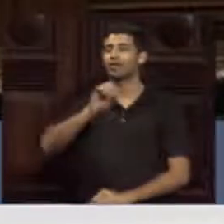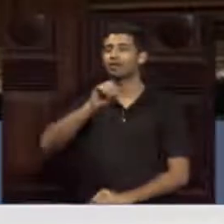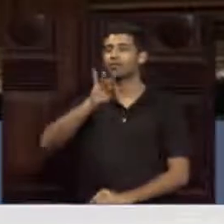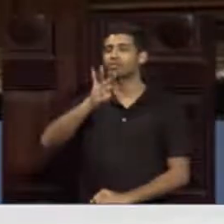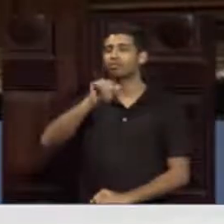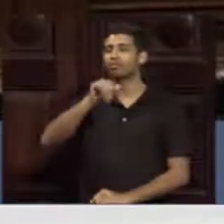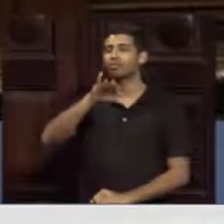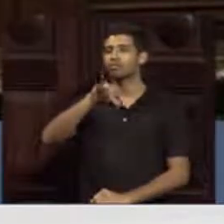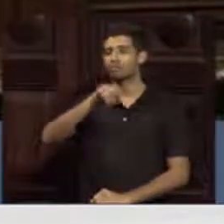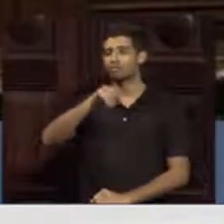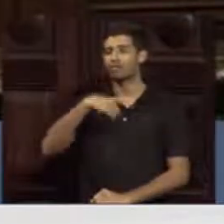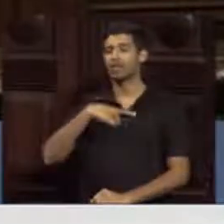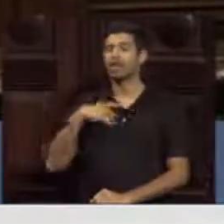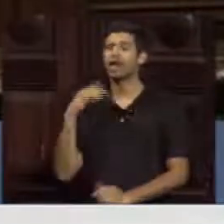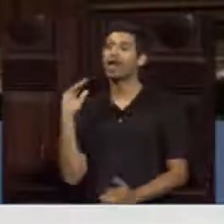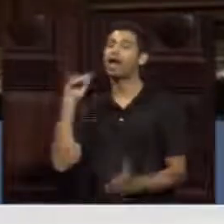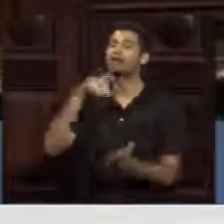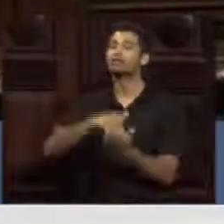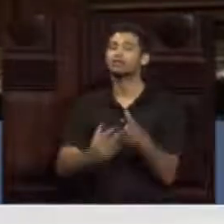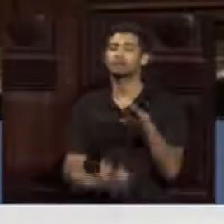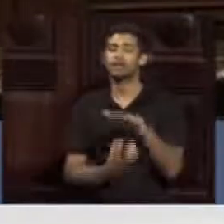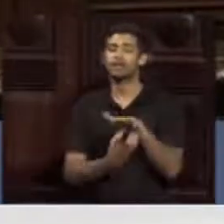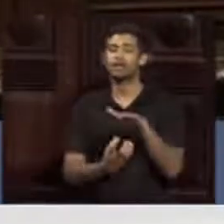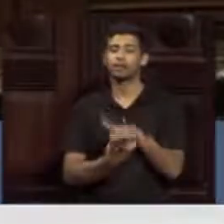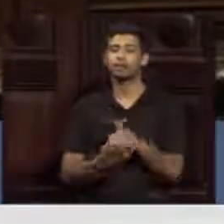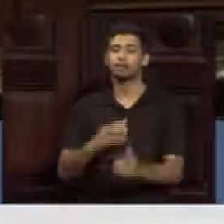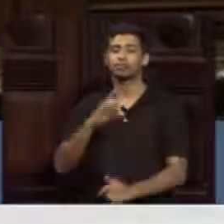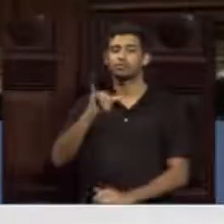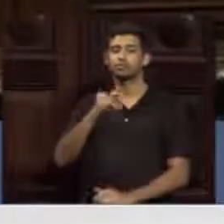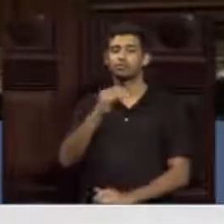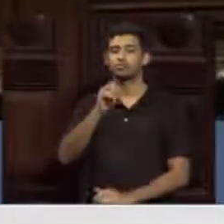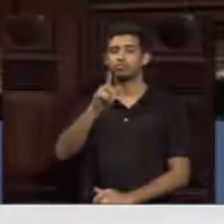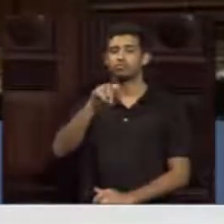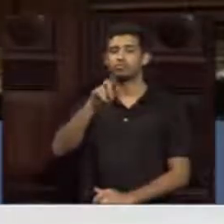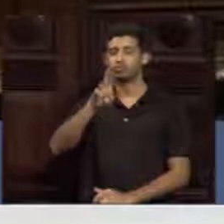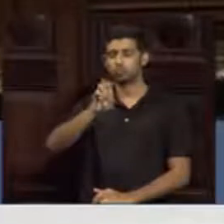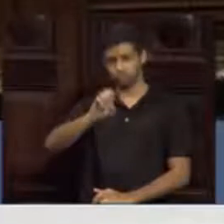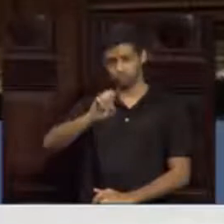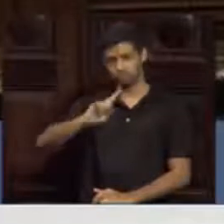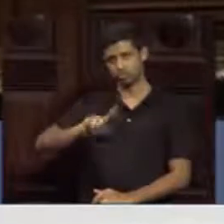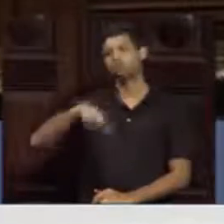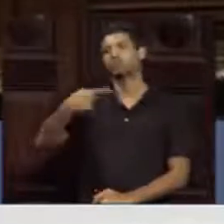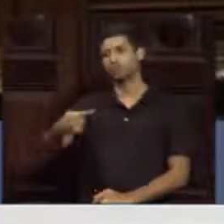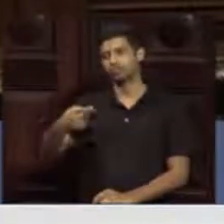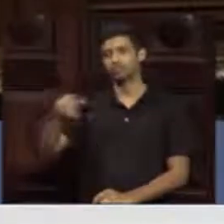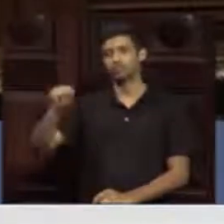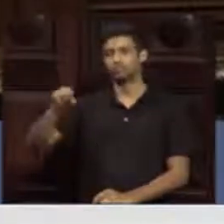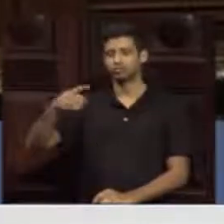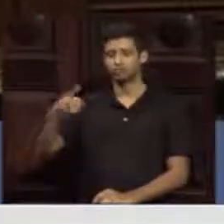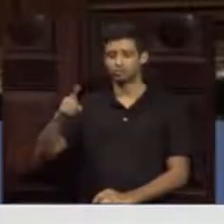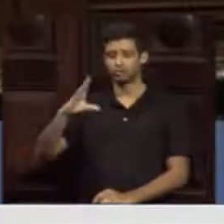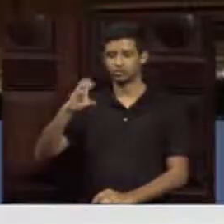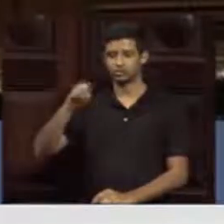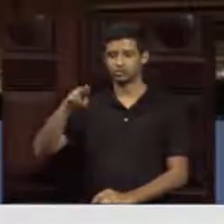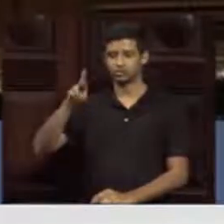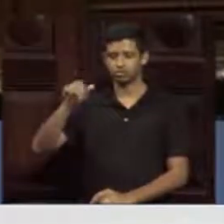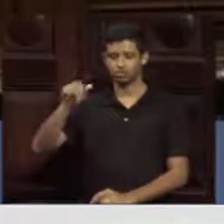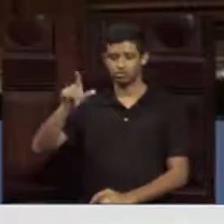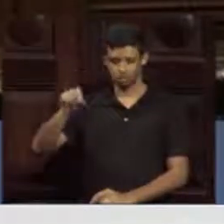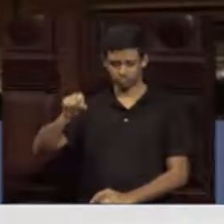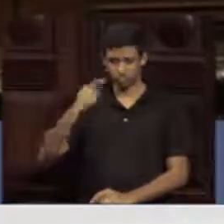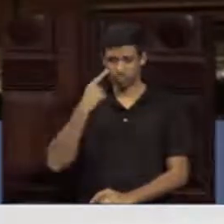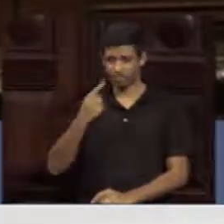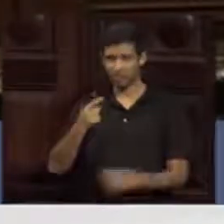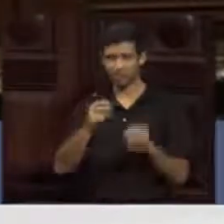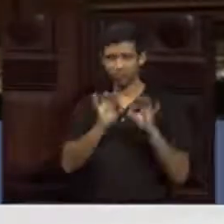a Praça do Jockey, Gávea e depois São Conrado e Barra. Fizeram um traçado